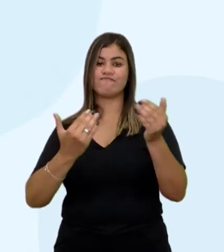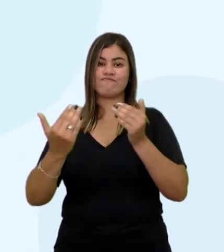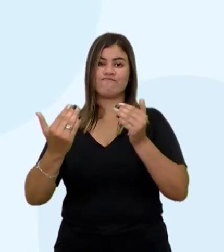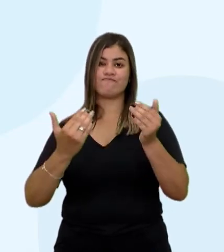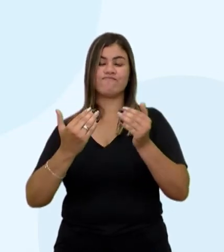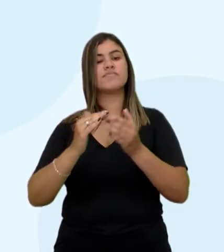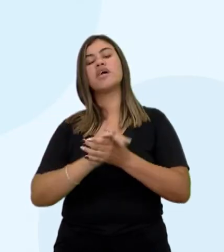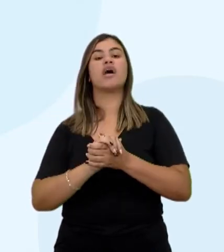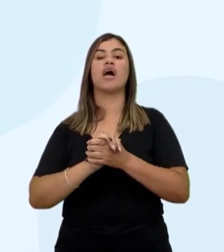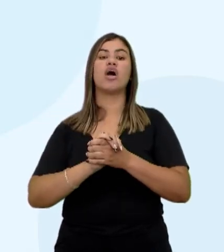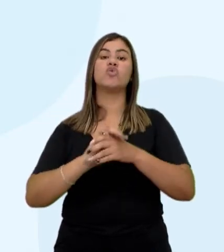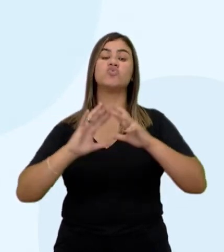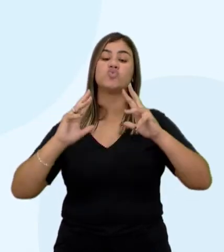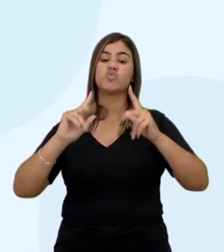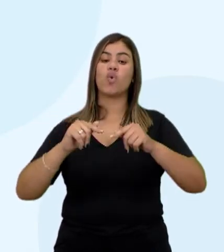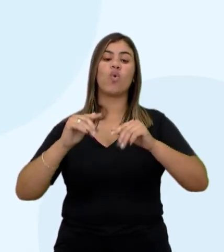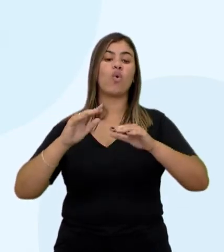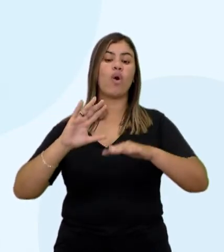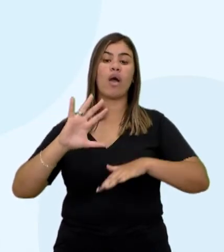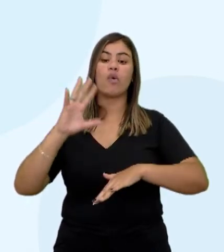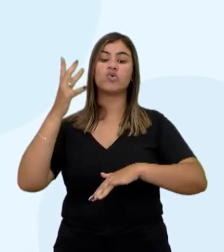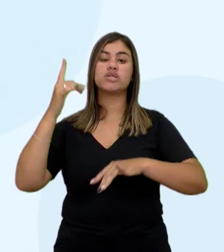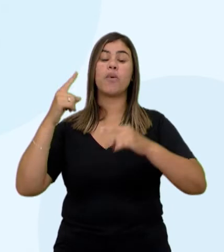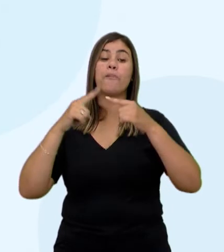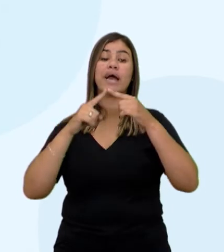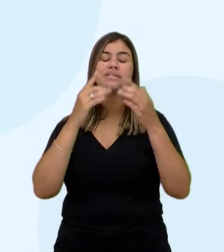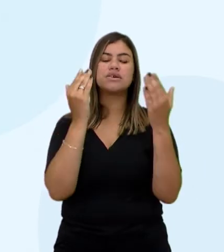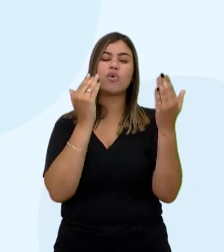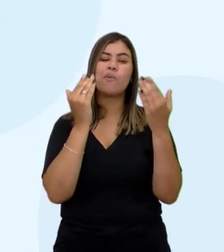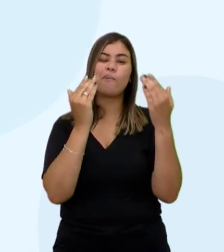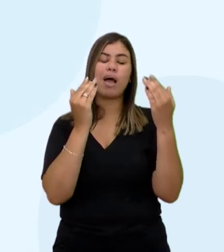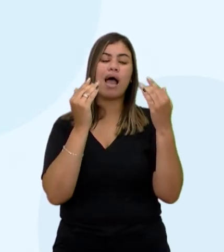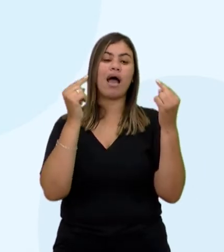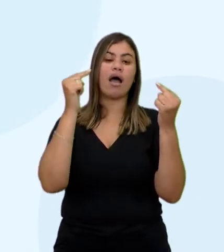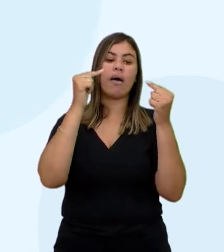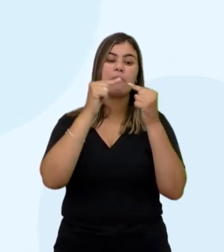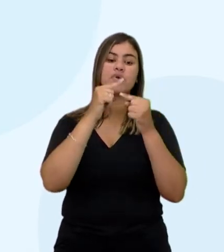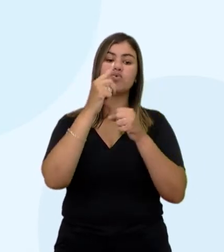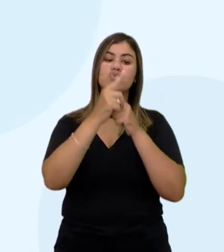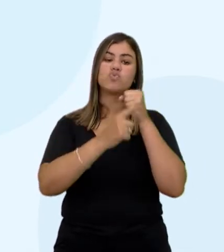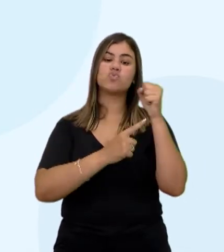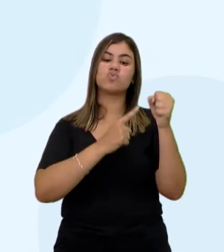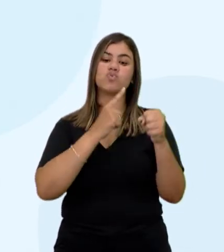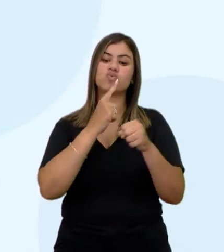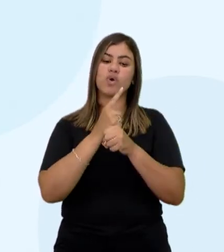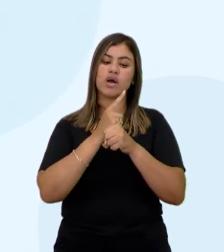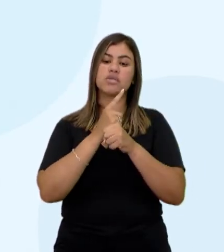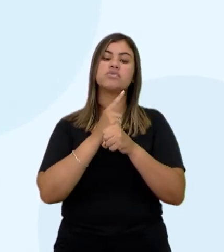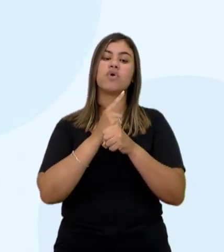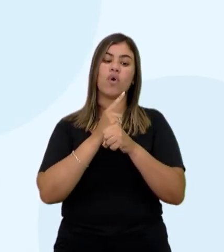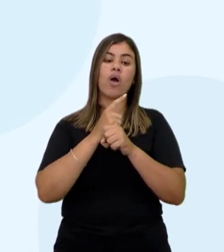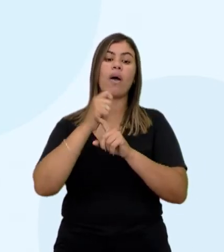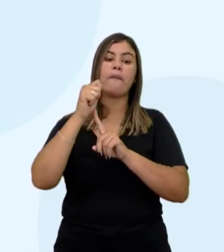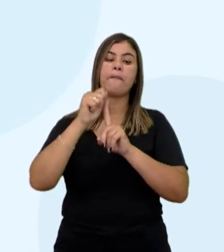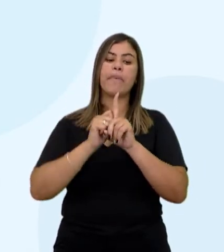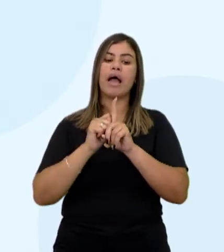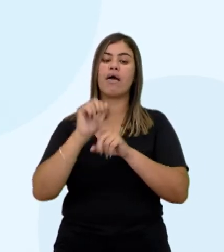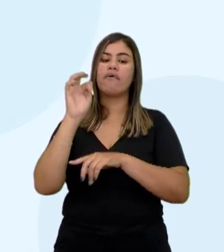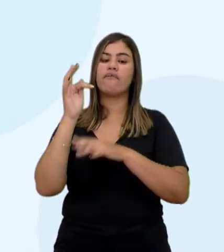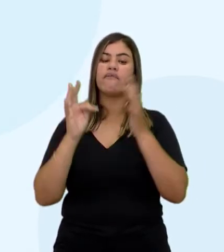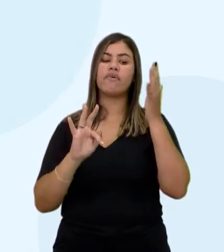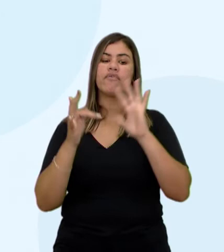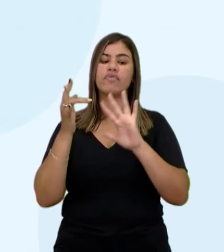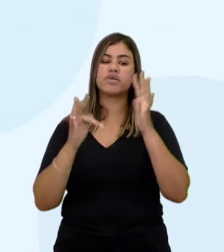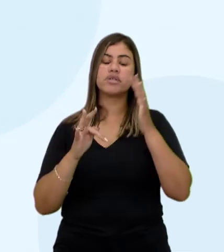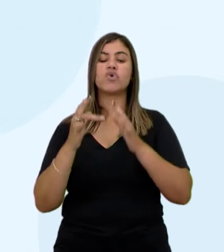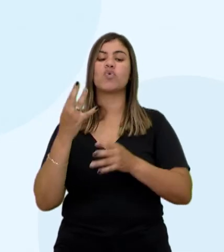acontecesse em um ano. Então, ó, tá lá, veja como a Terra ela vai seguindo no ano, chega em fevereiro, 4 bilhões